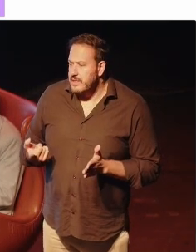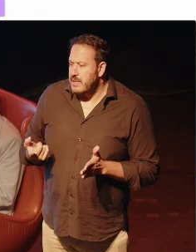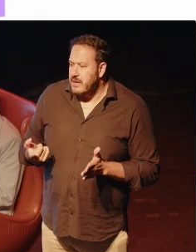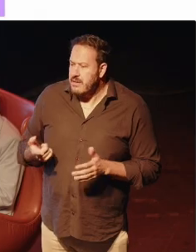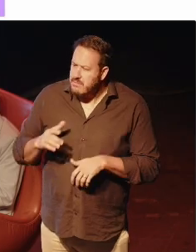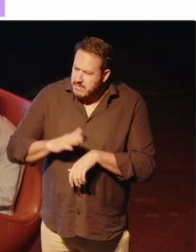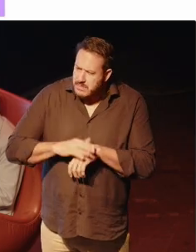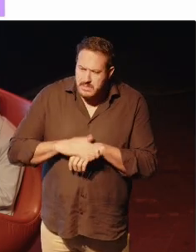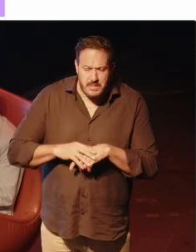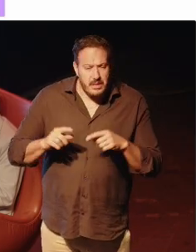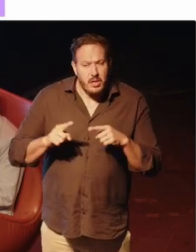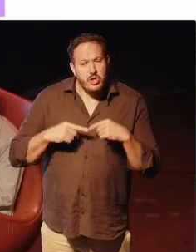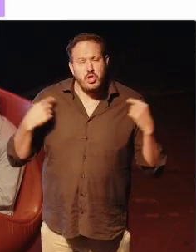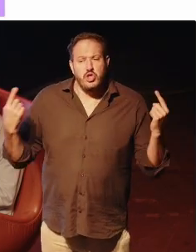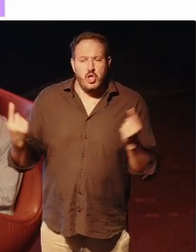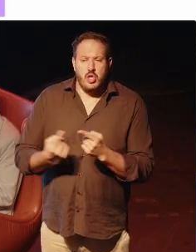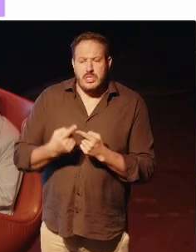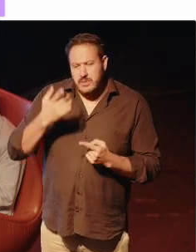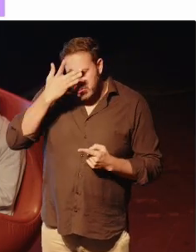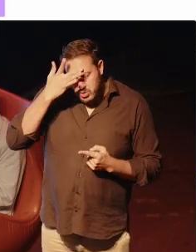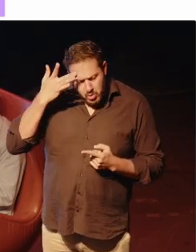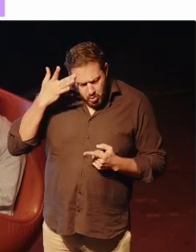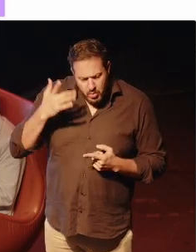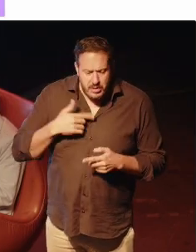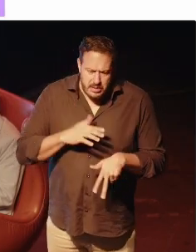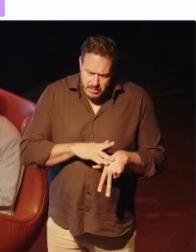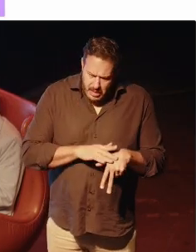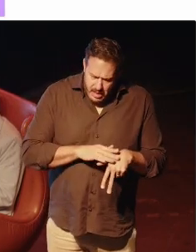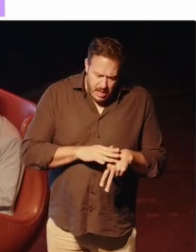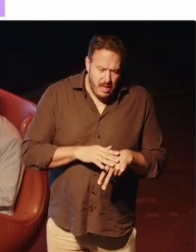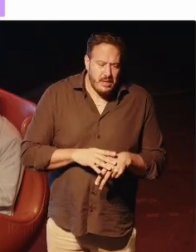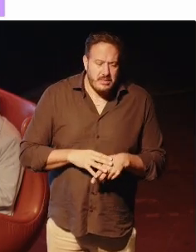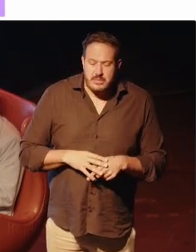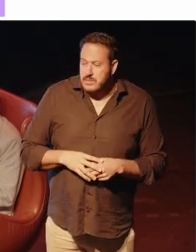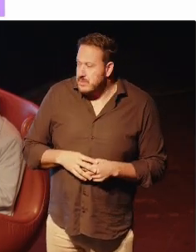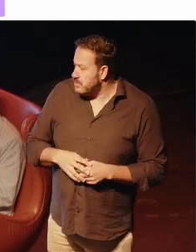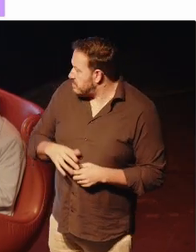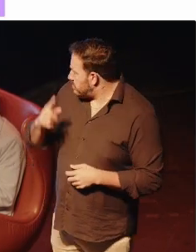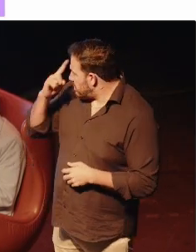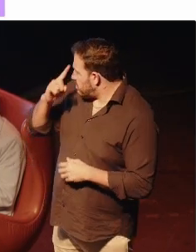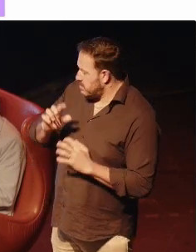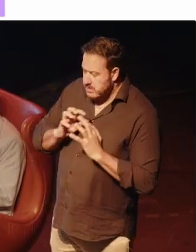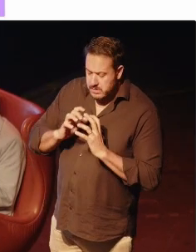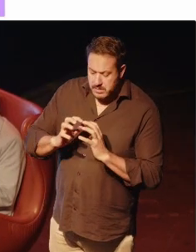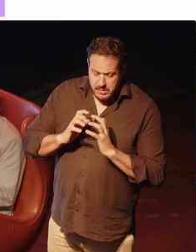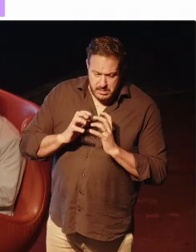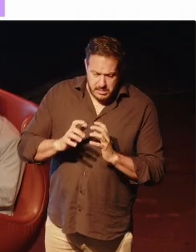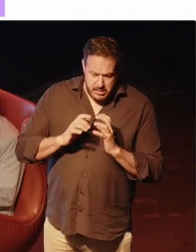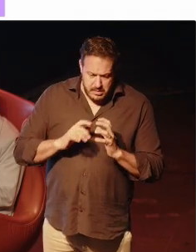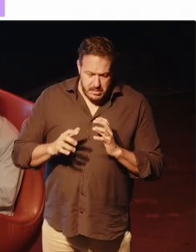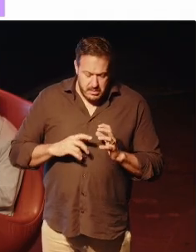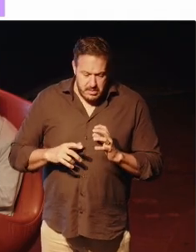que todos os pacientes fazem, que é o exame de imagem, né? Para ver se tem